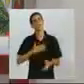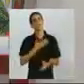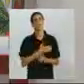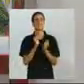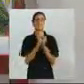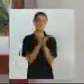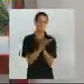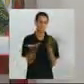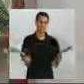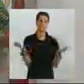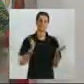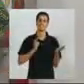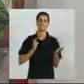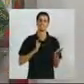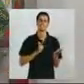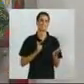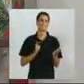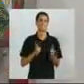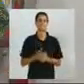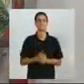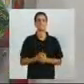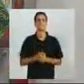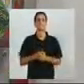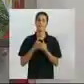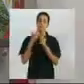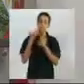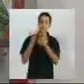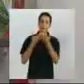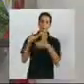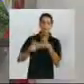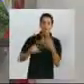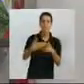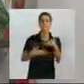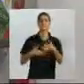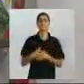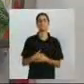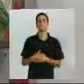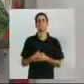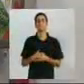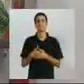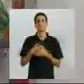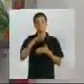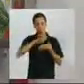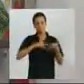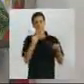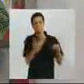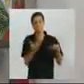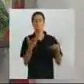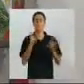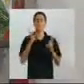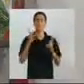colegas, ouvir os pronunciamentos, ouvir os encaminhamentos e, não diferente dos senhores vereadores,